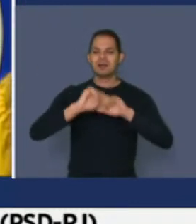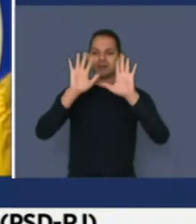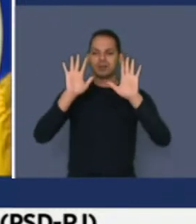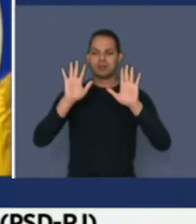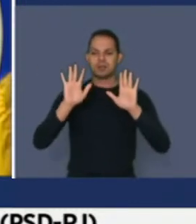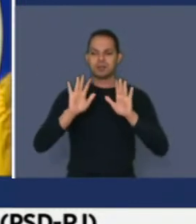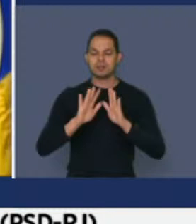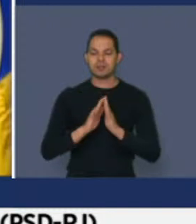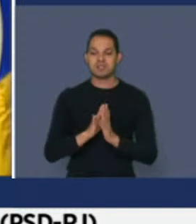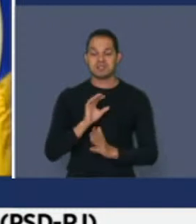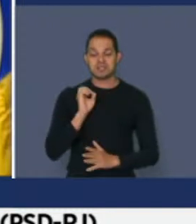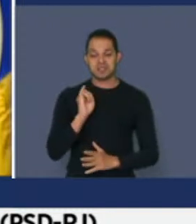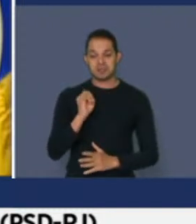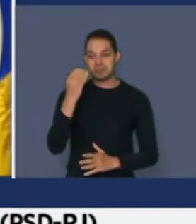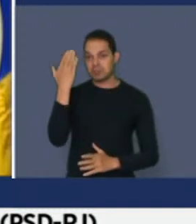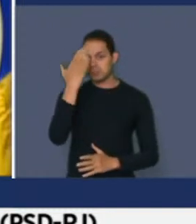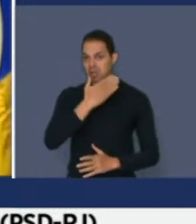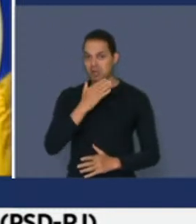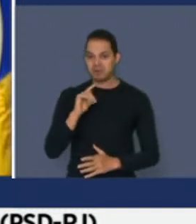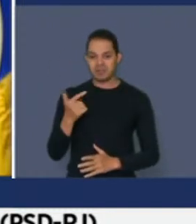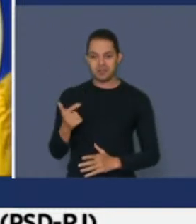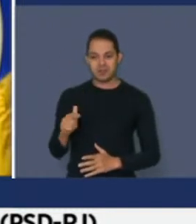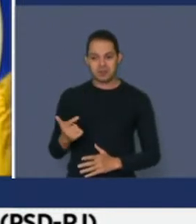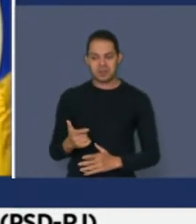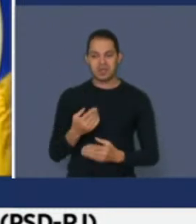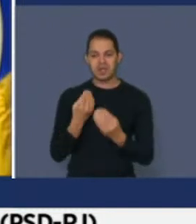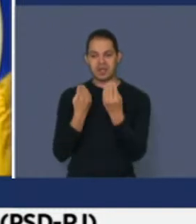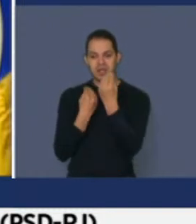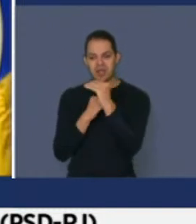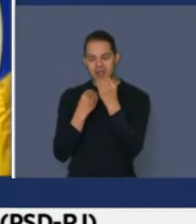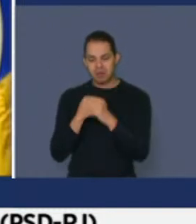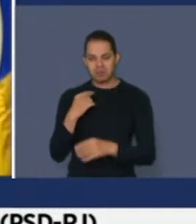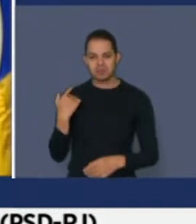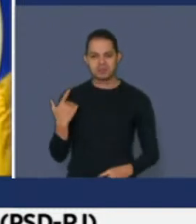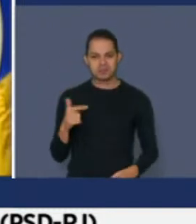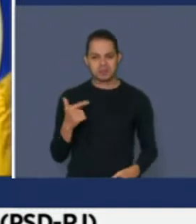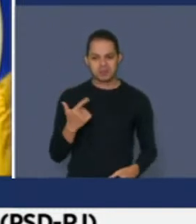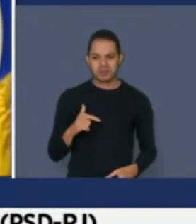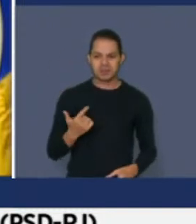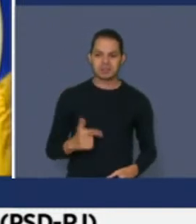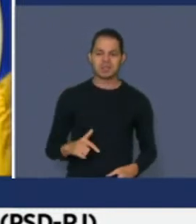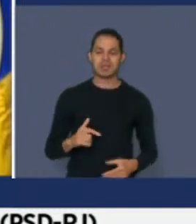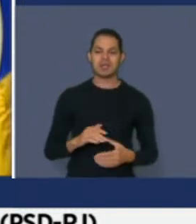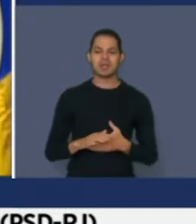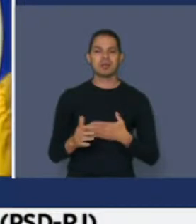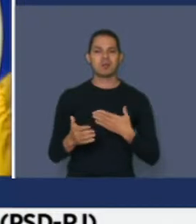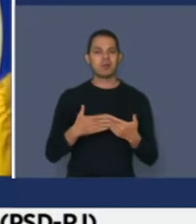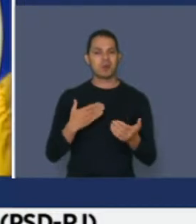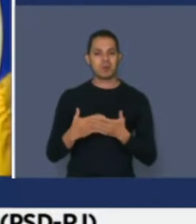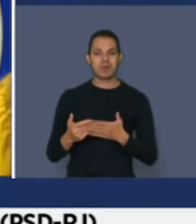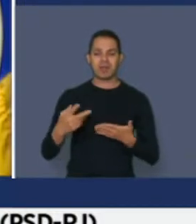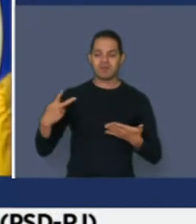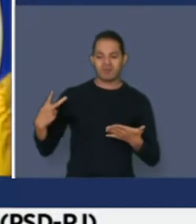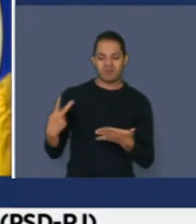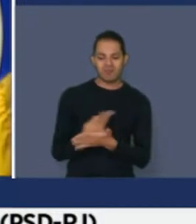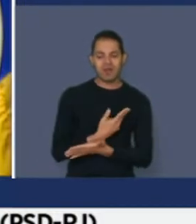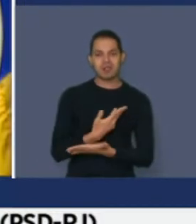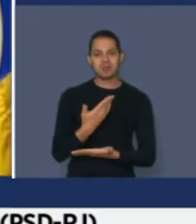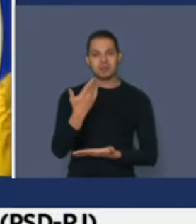na ausência de provas, na ausência de argumentos, na ausência de qualquer fato que